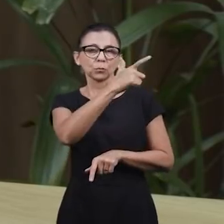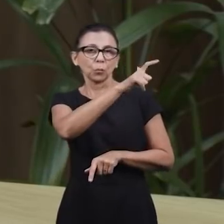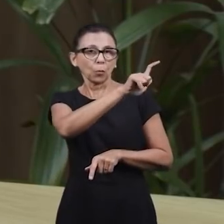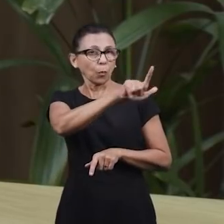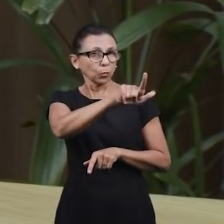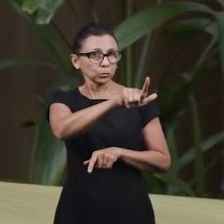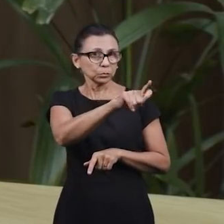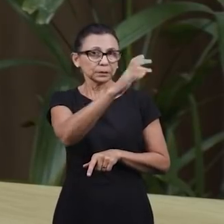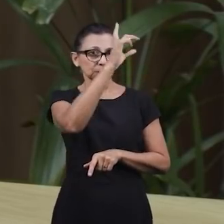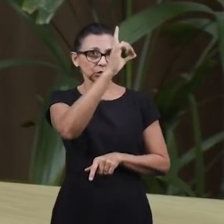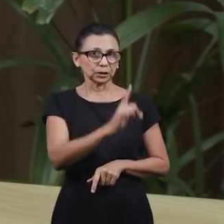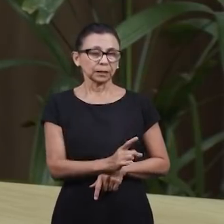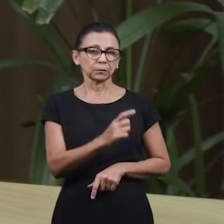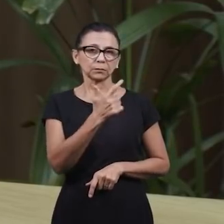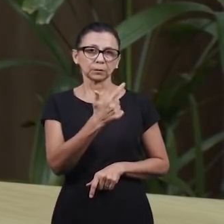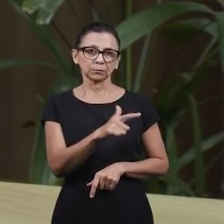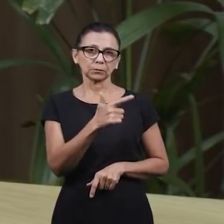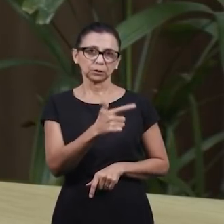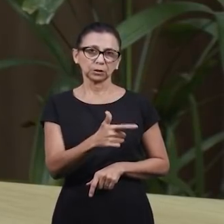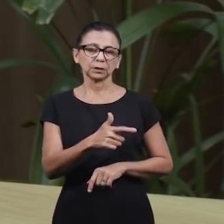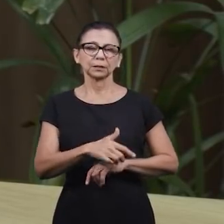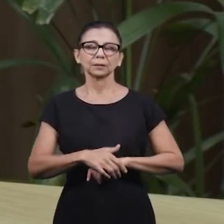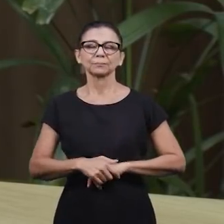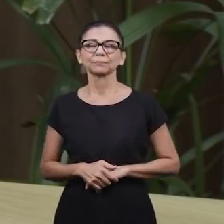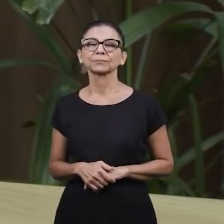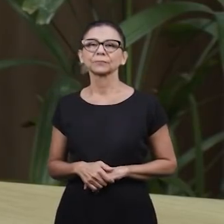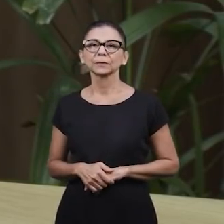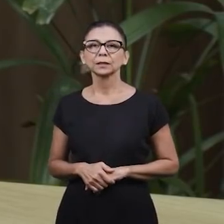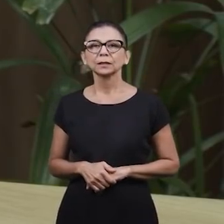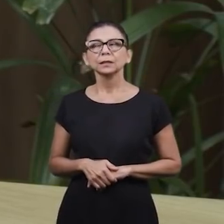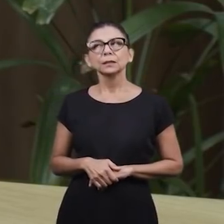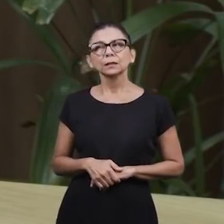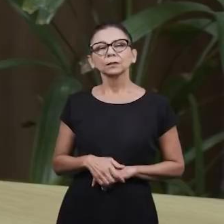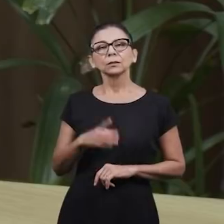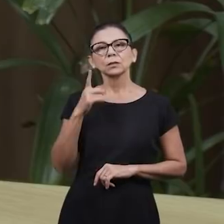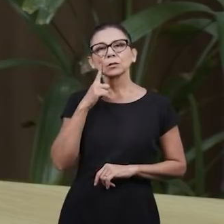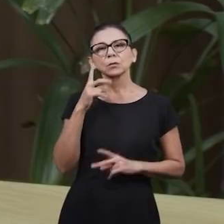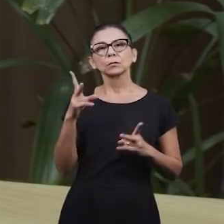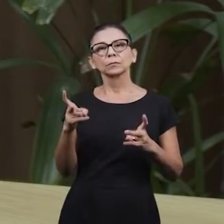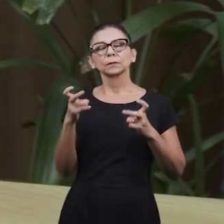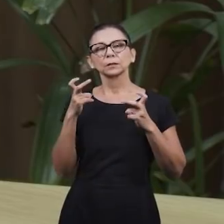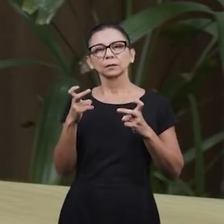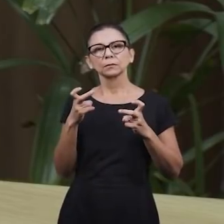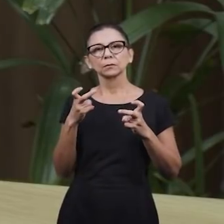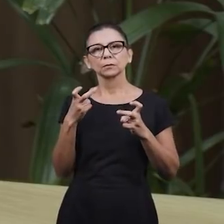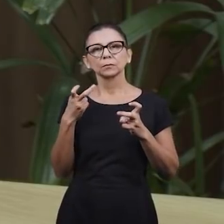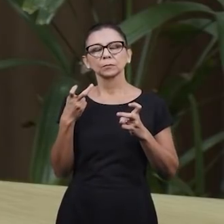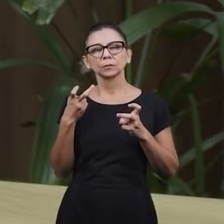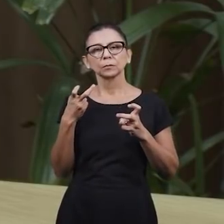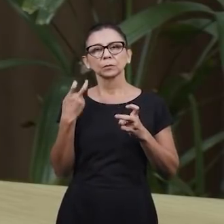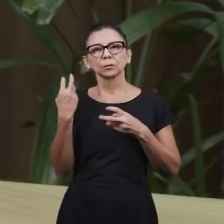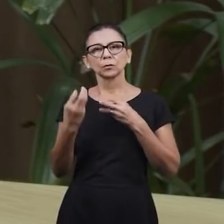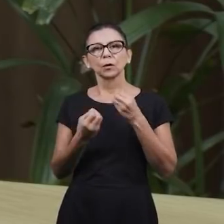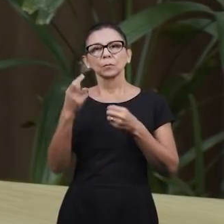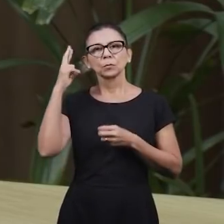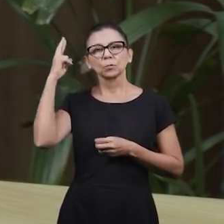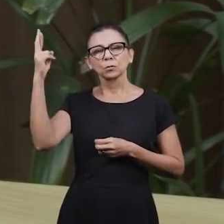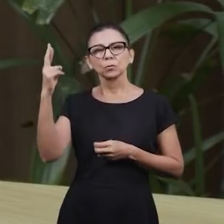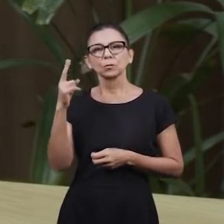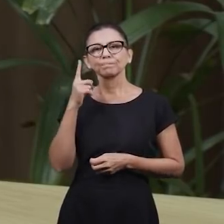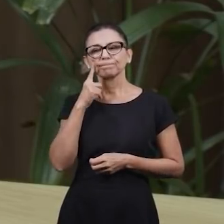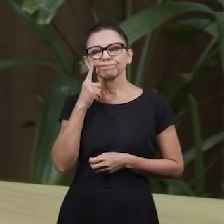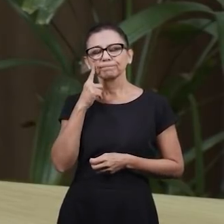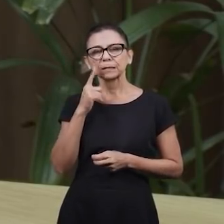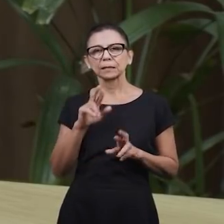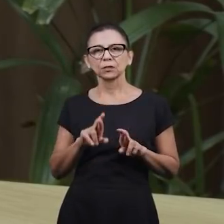Josias, você ver como o Senhor trata essas diferenças de alcance e a